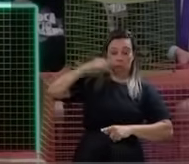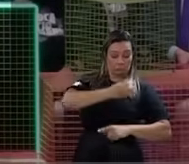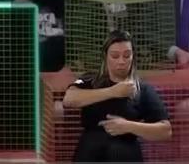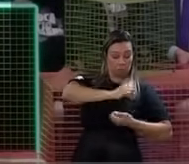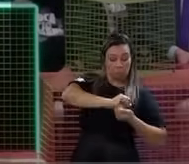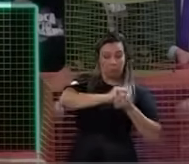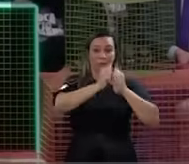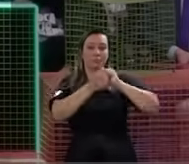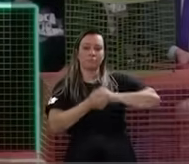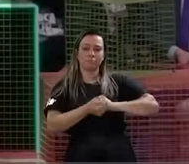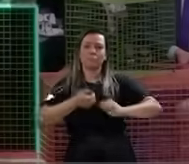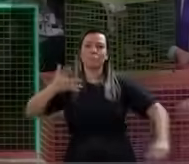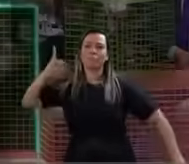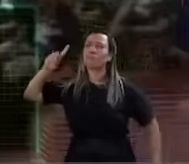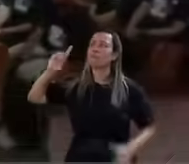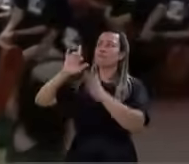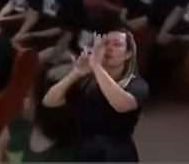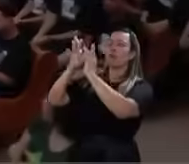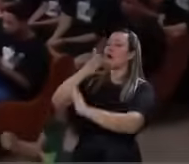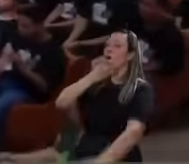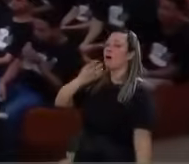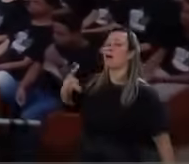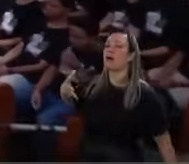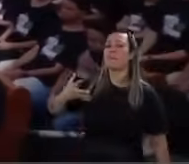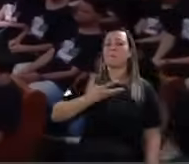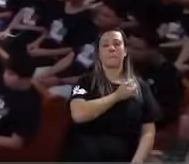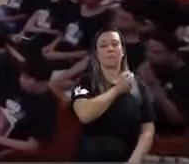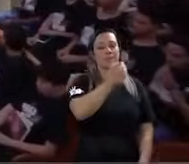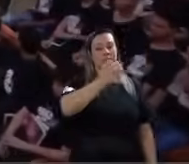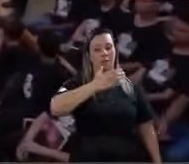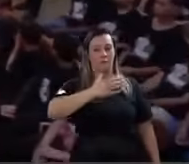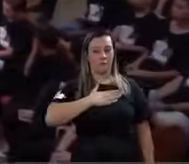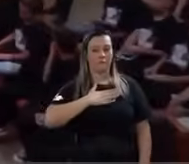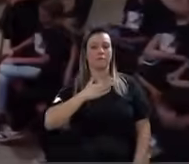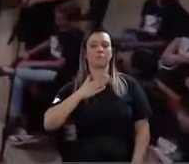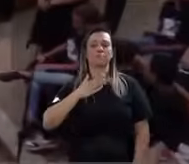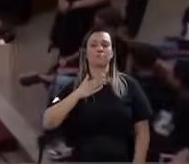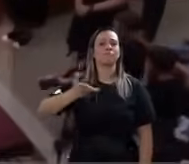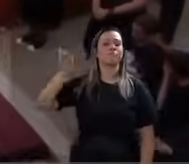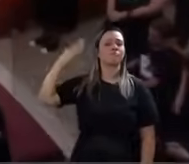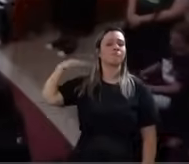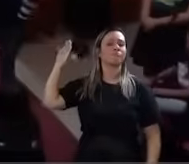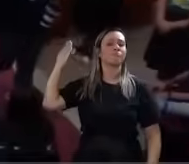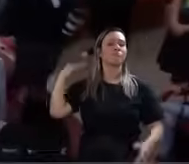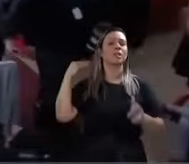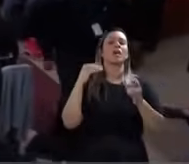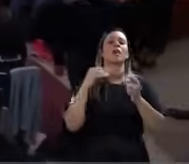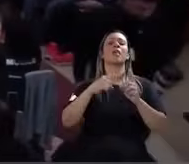Cristo me salvou, com seu sangue me